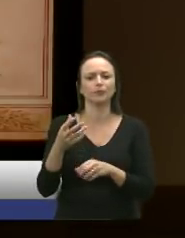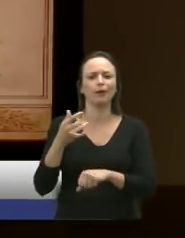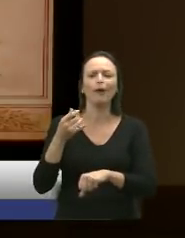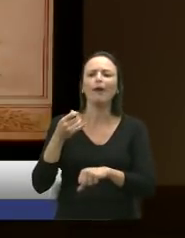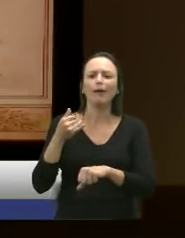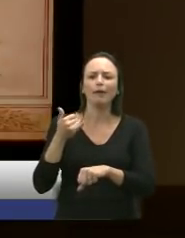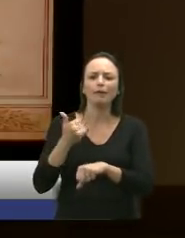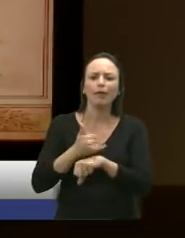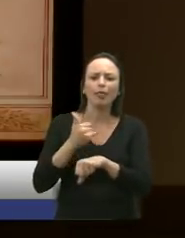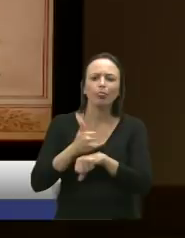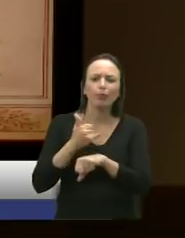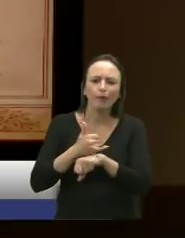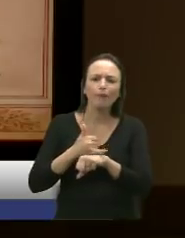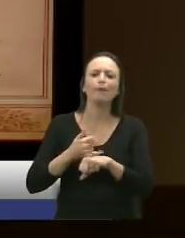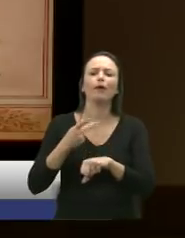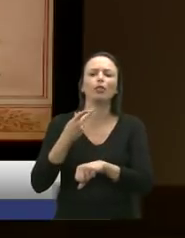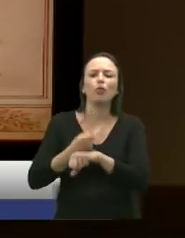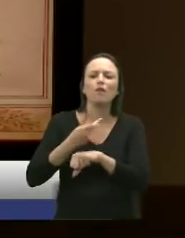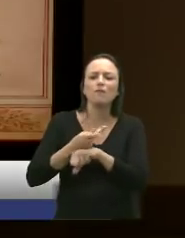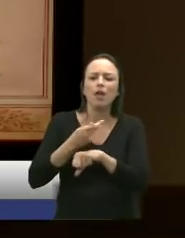ouro. Sabiam?